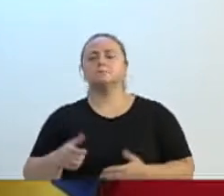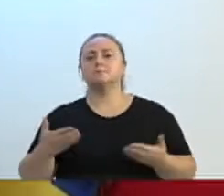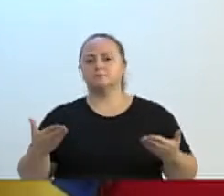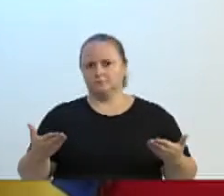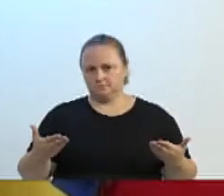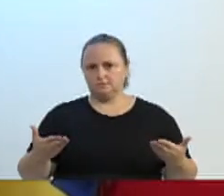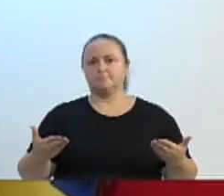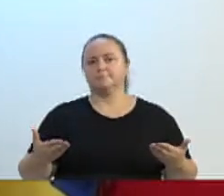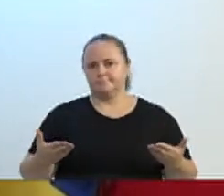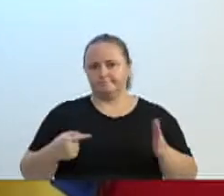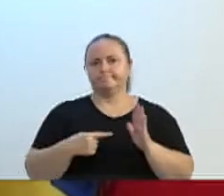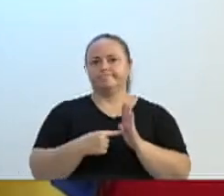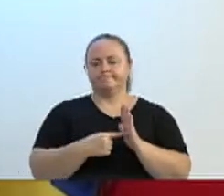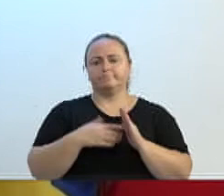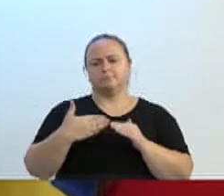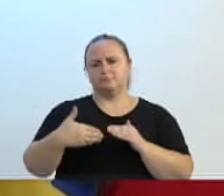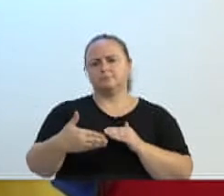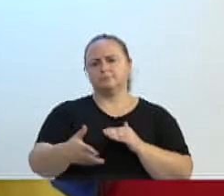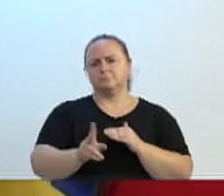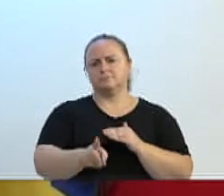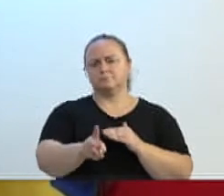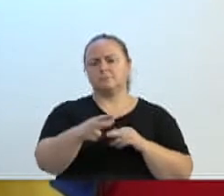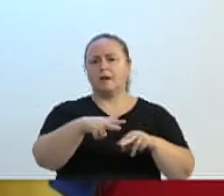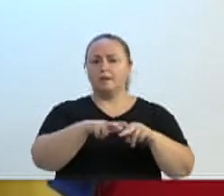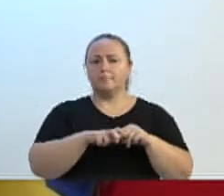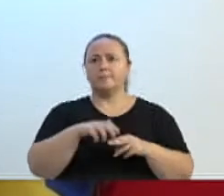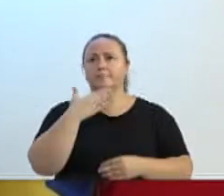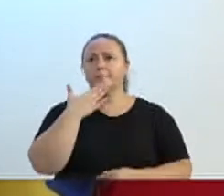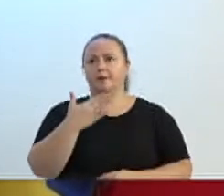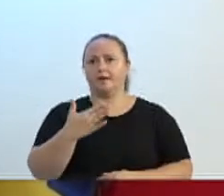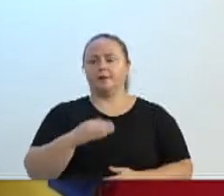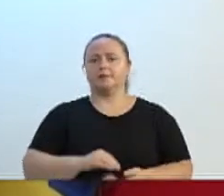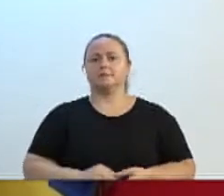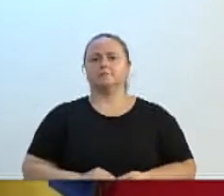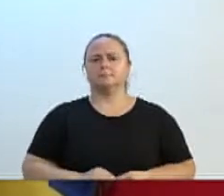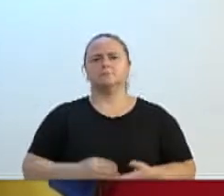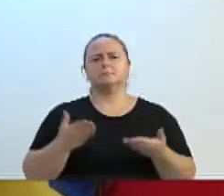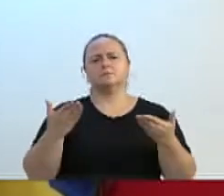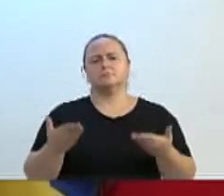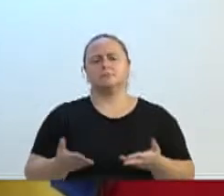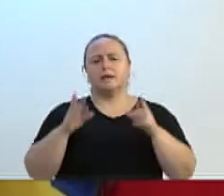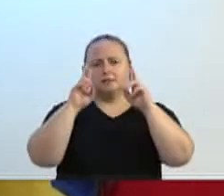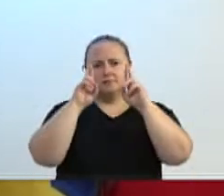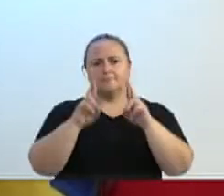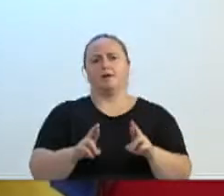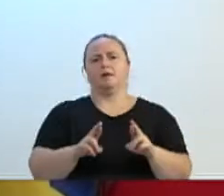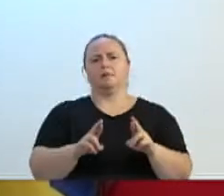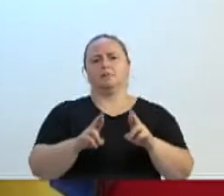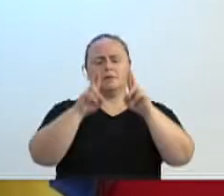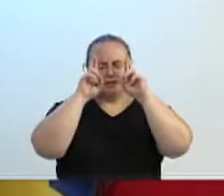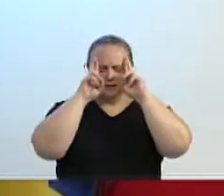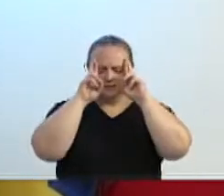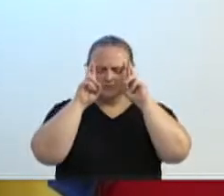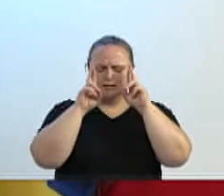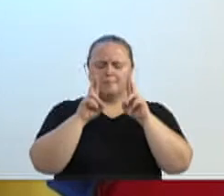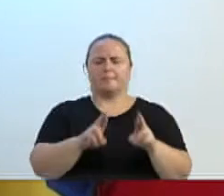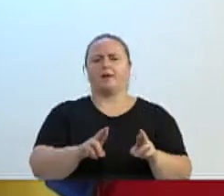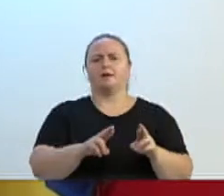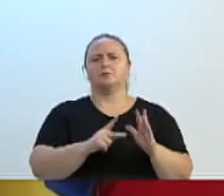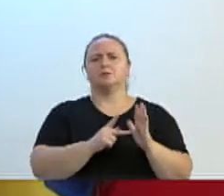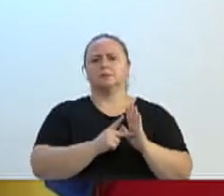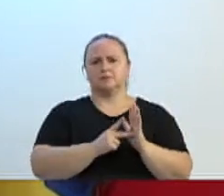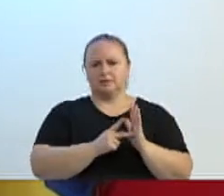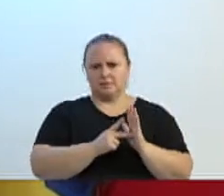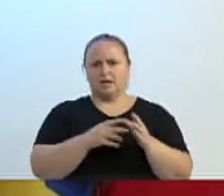do CETERB e assim por diante. Então, nós pedimos que tenham respeito pela entidade que representa legalmente a